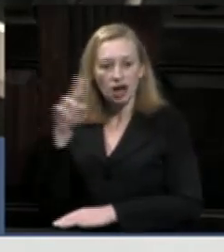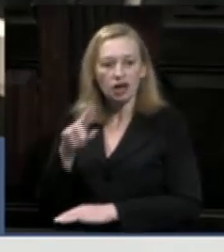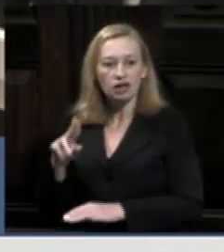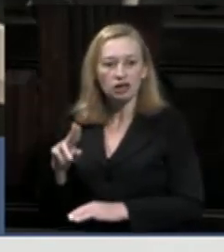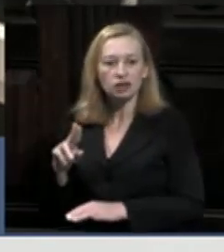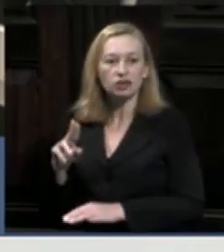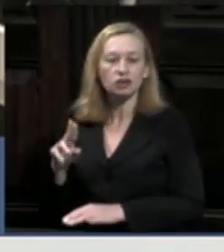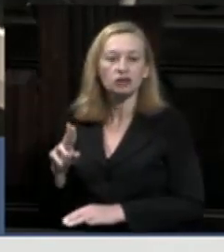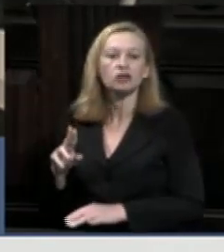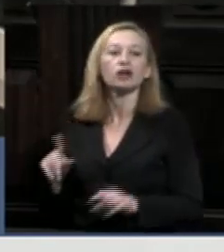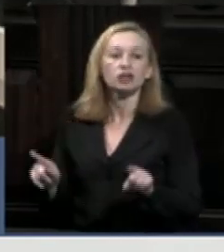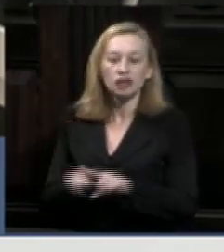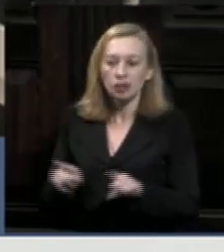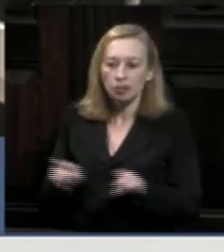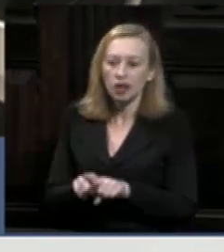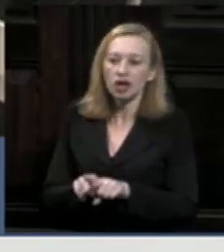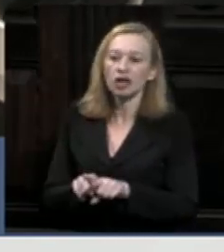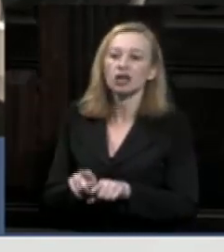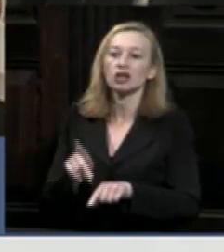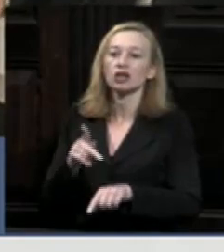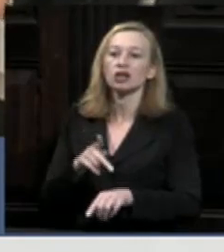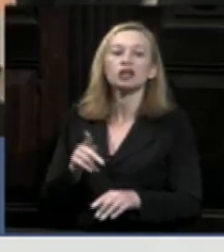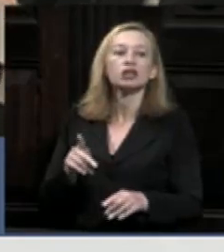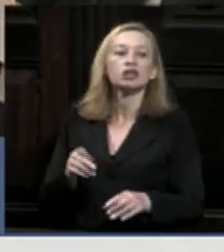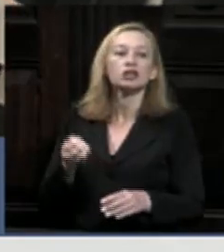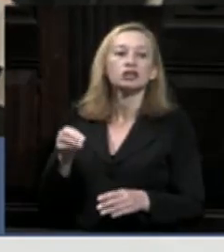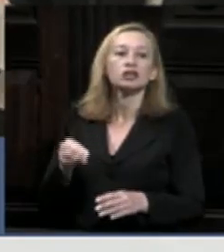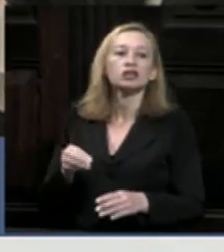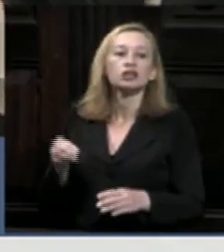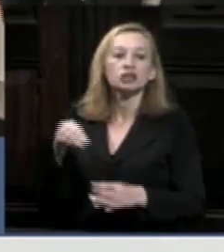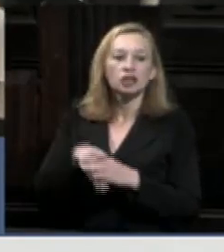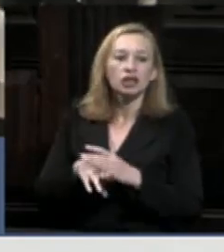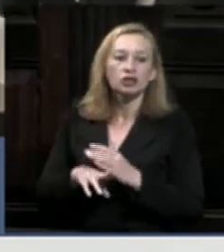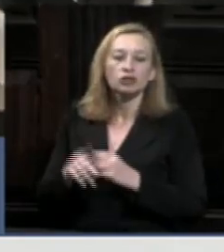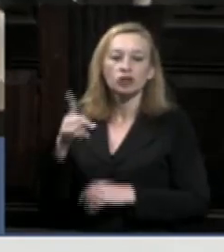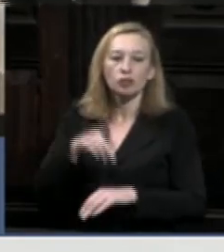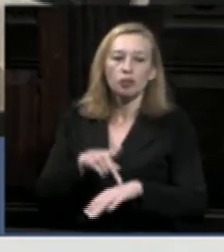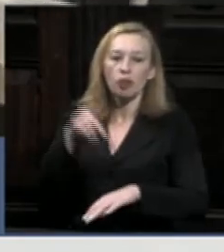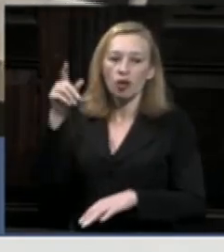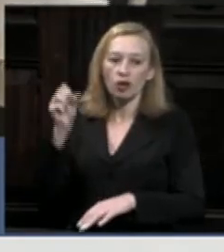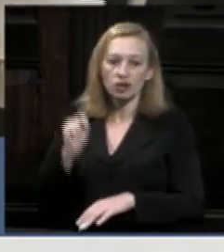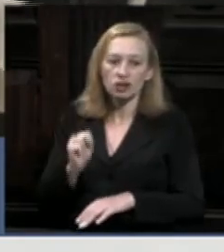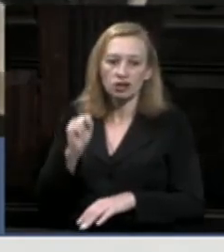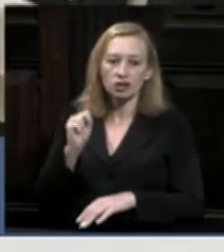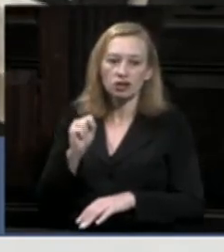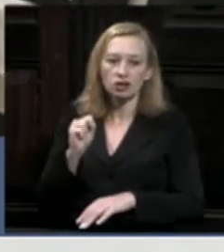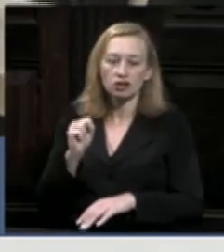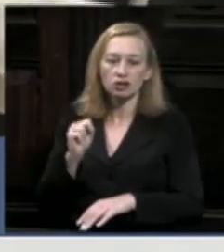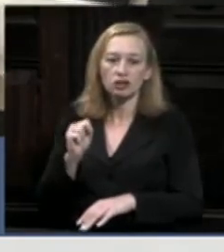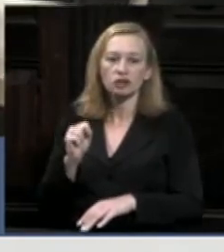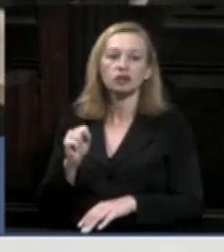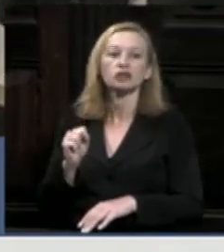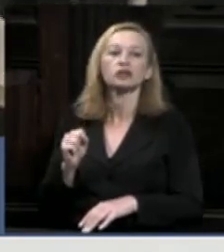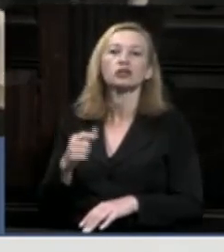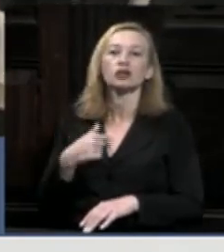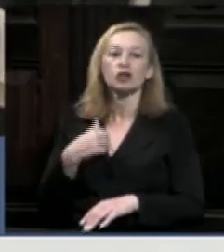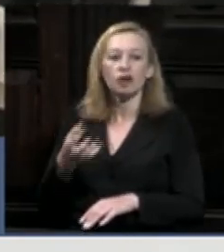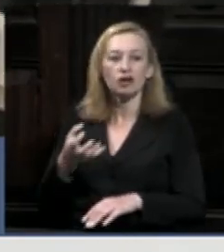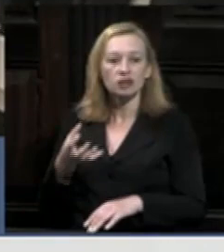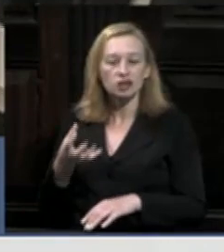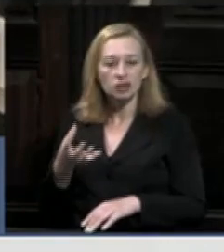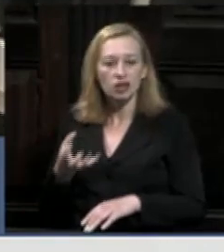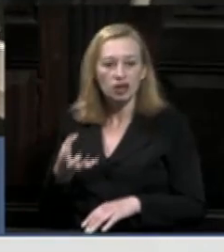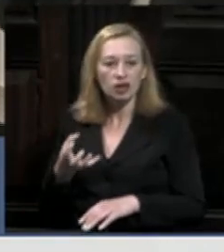sistema de pós graduação como não houve consenso eu retirei essa proposta e não destaquei